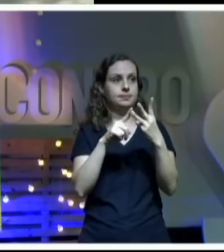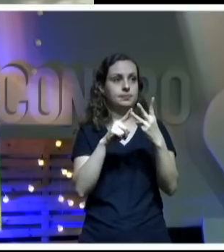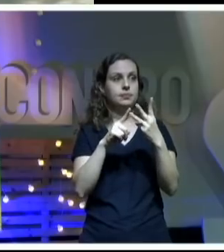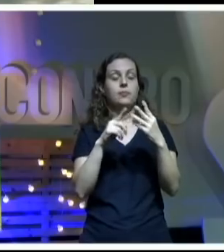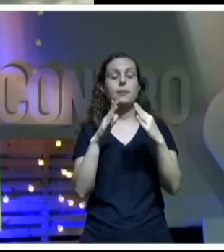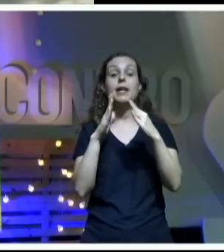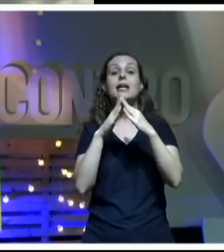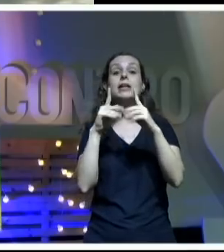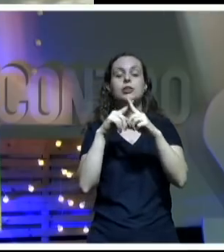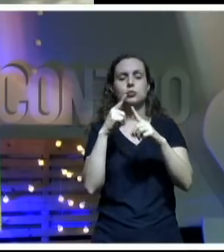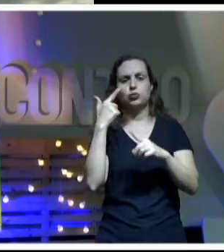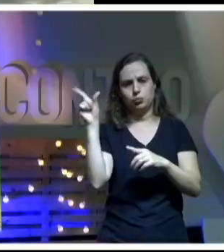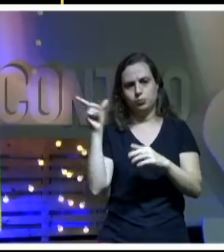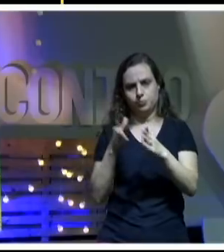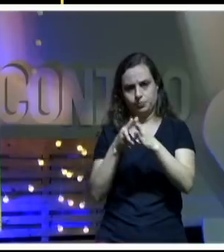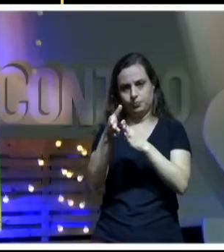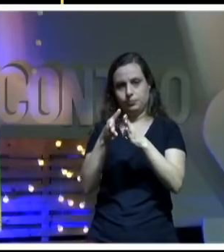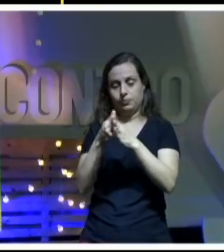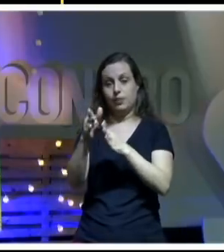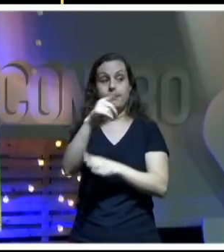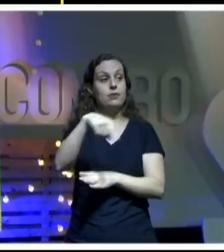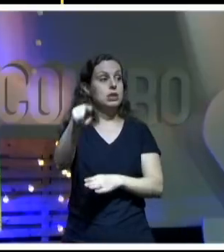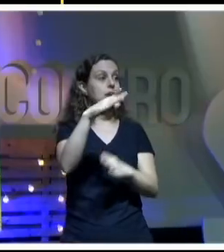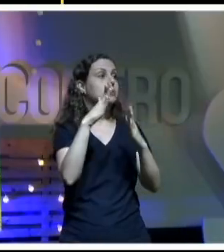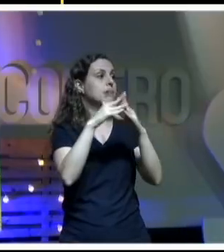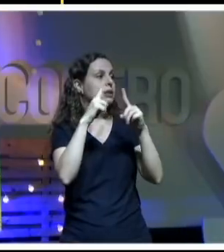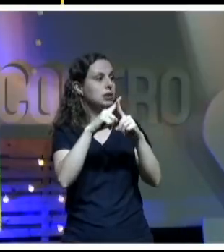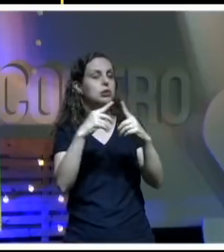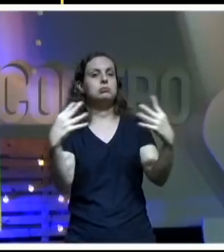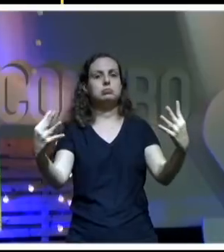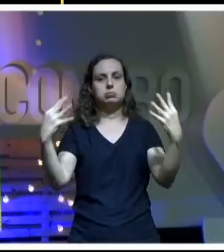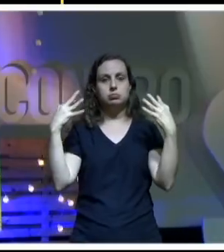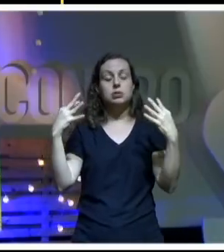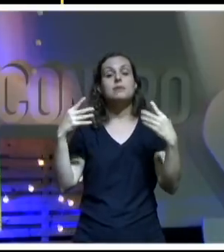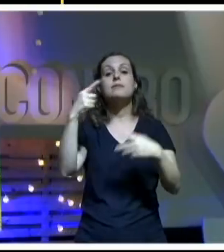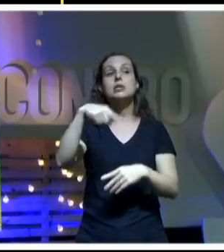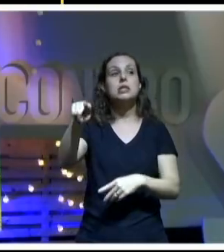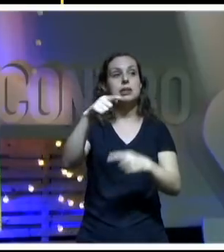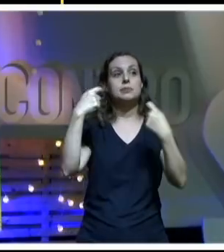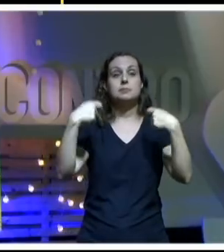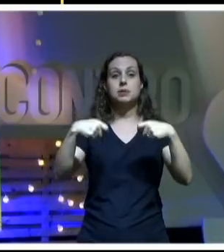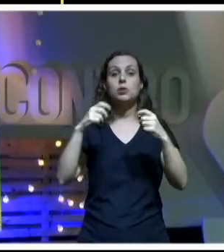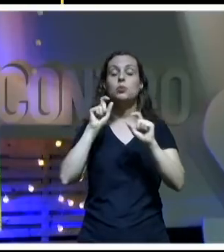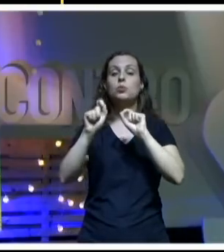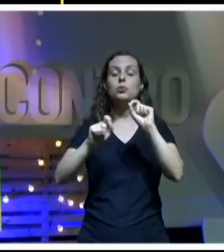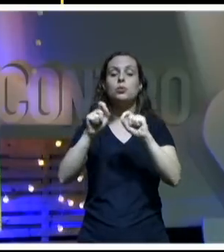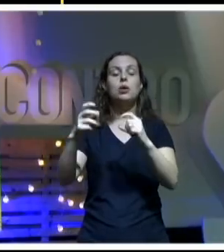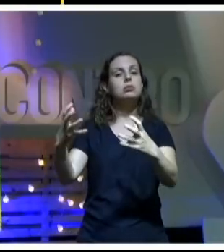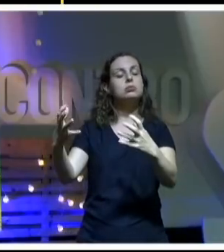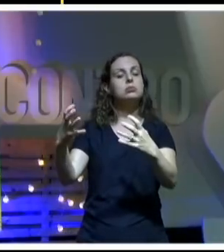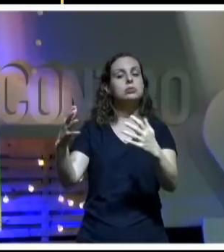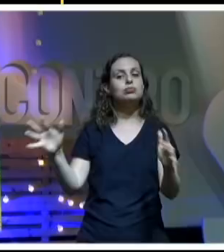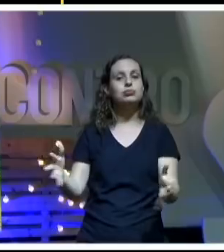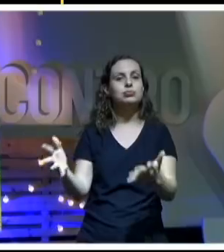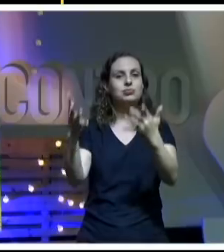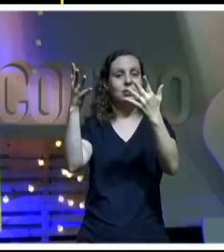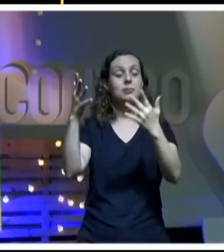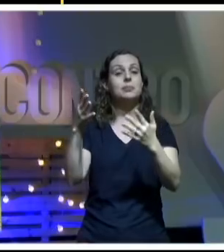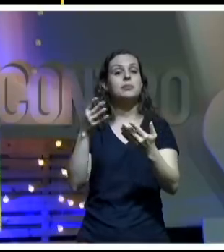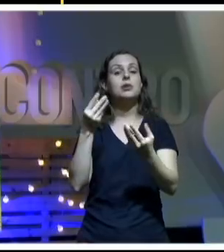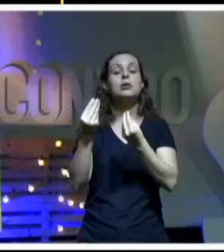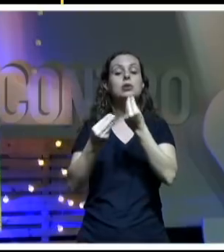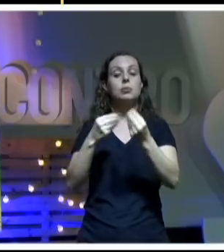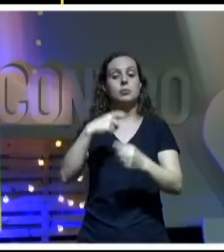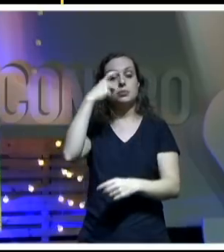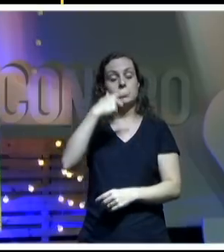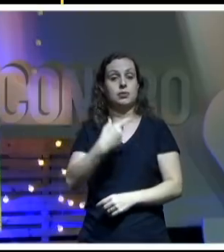igrejas agora a igreja precisa ser incentivados a repensar a natureza a função e as